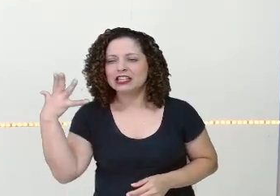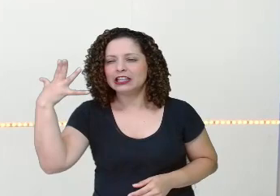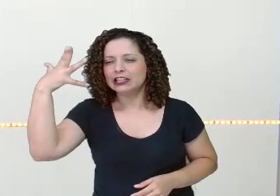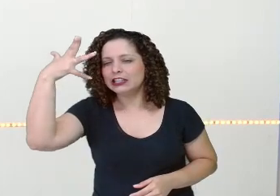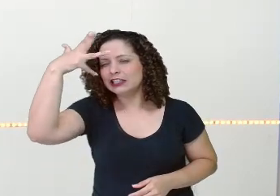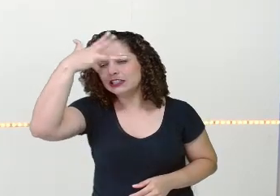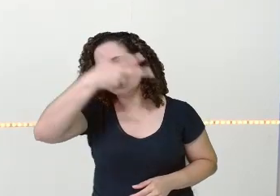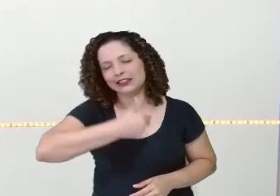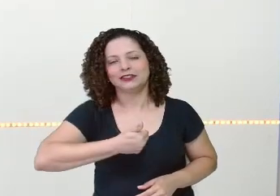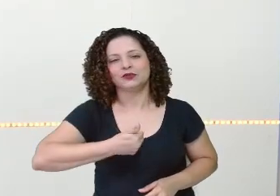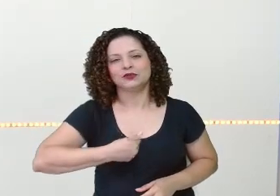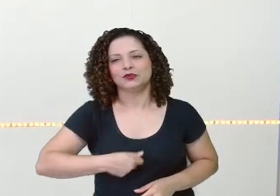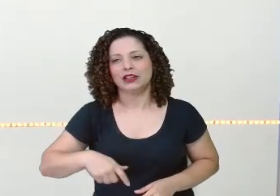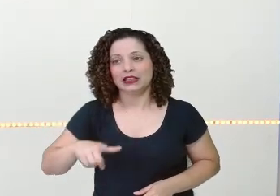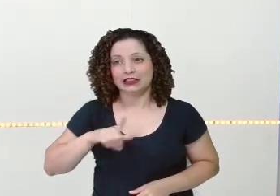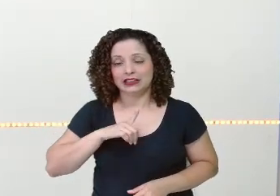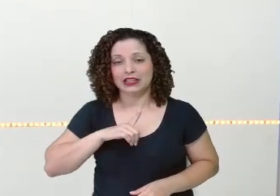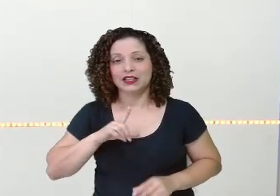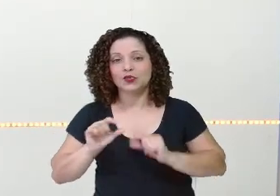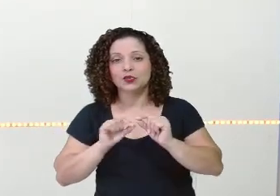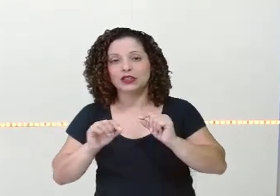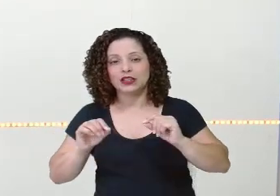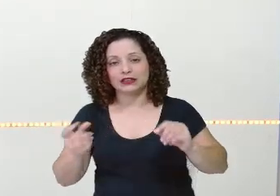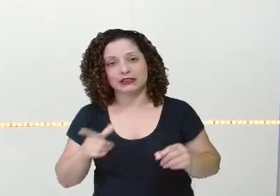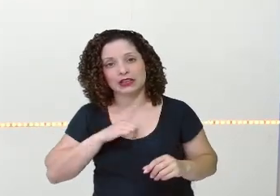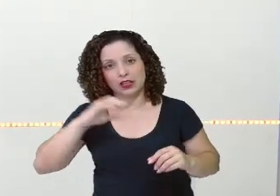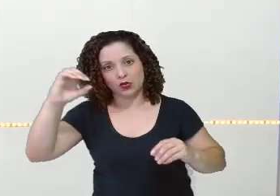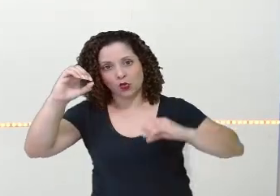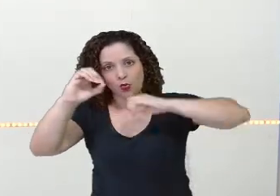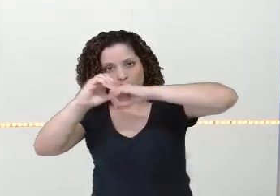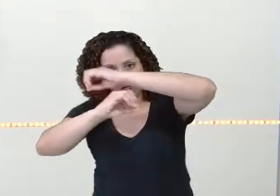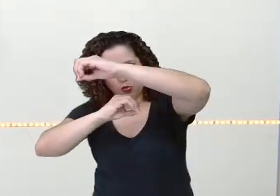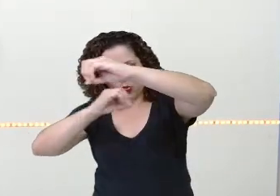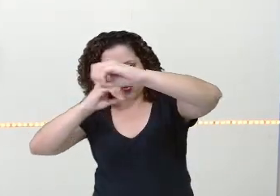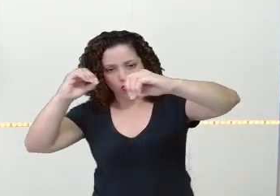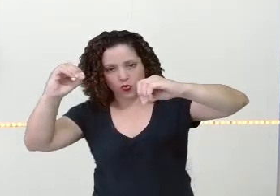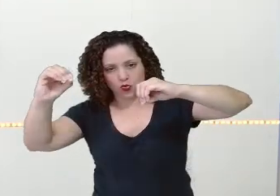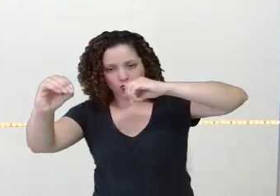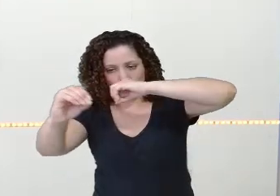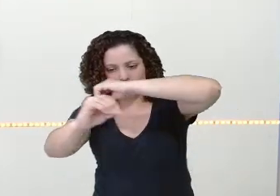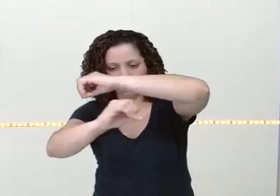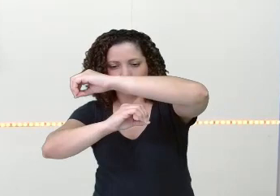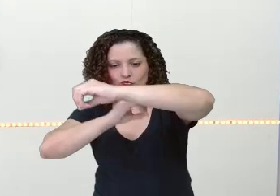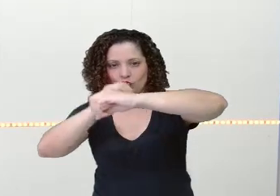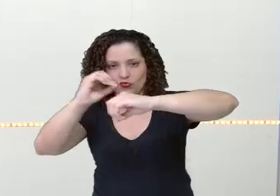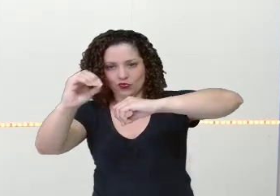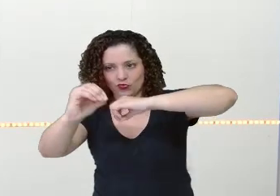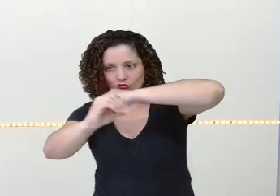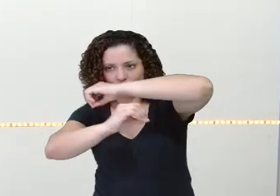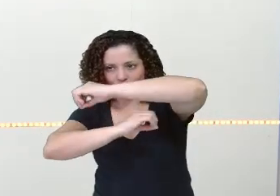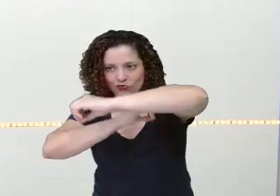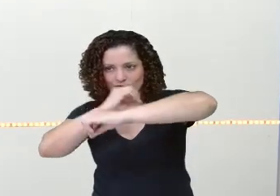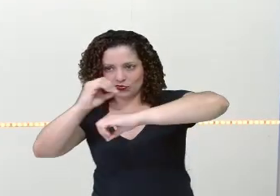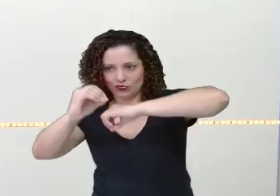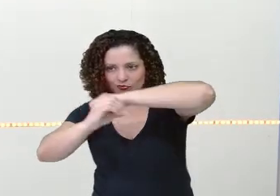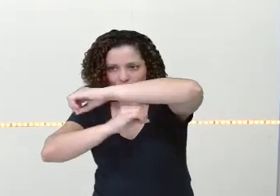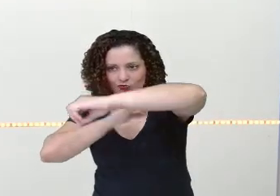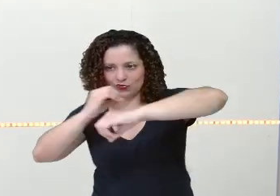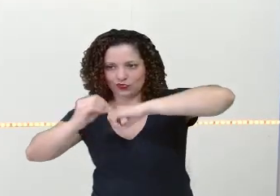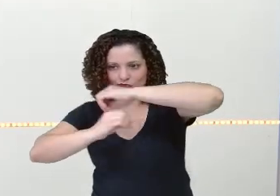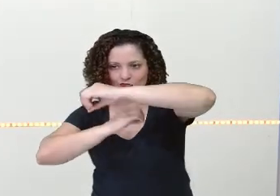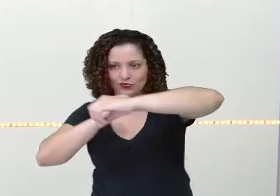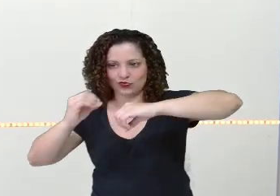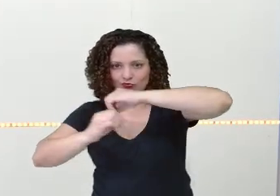solar, né? Então, o nosso planeta, ele está inserido, ele está dentro desse sistema solar, ele